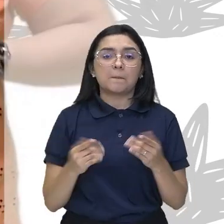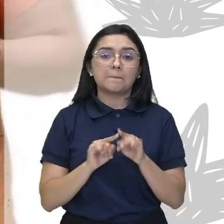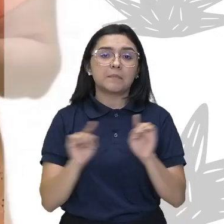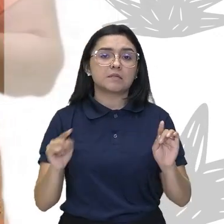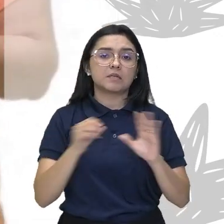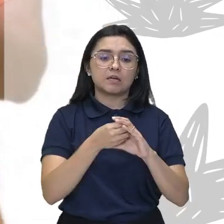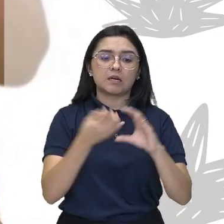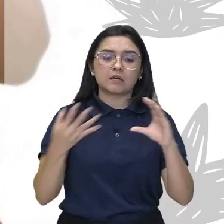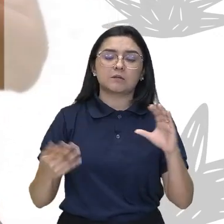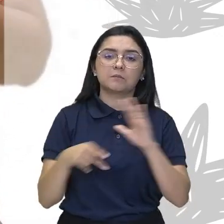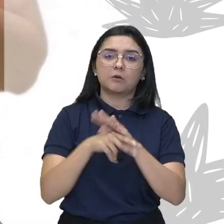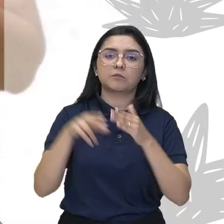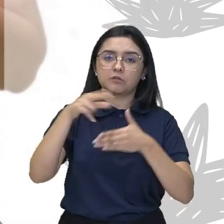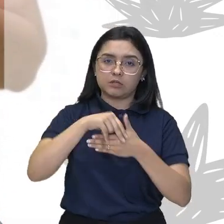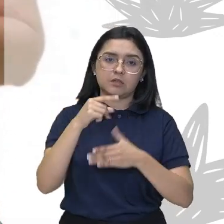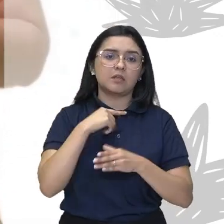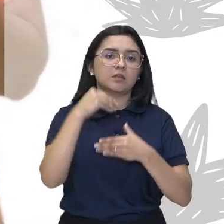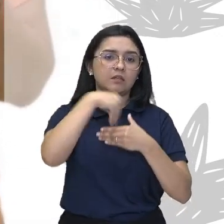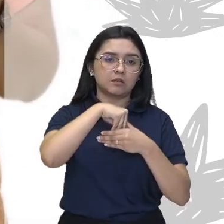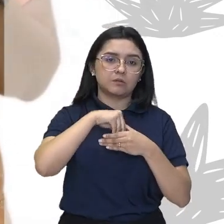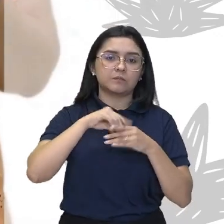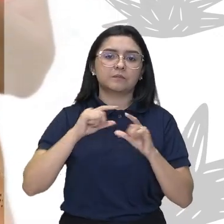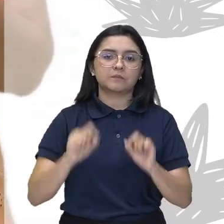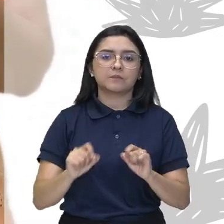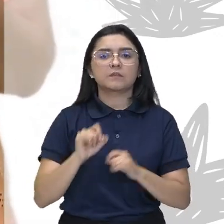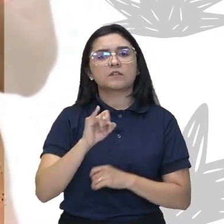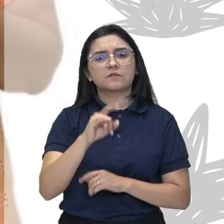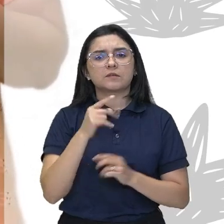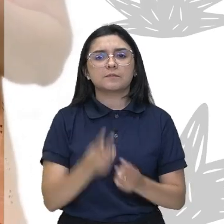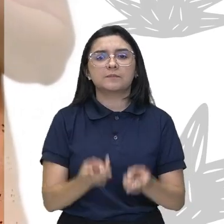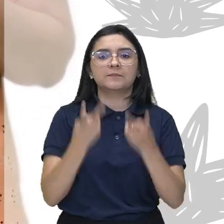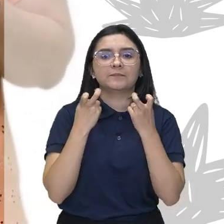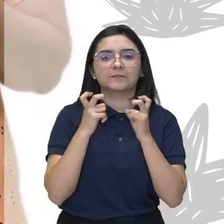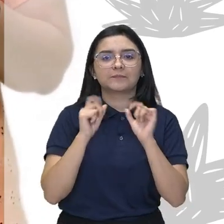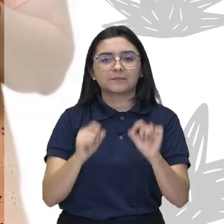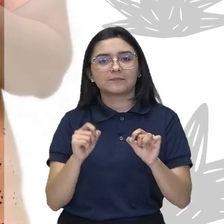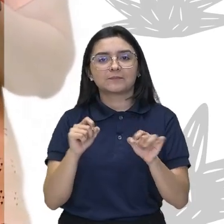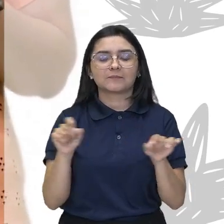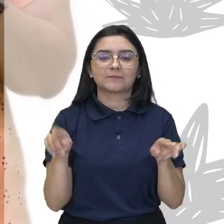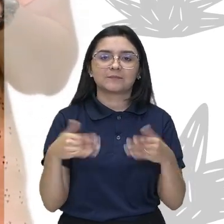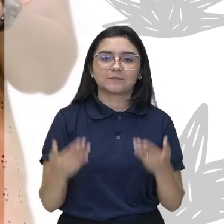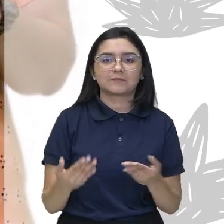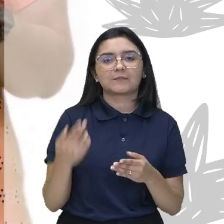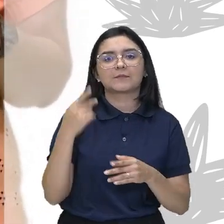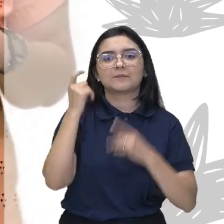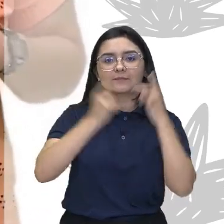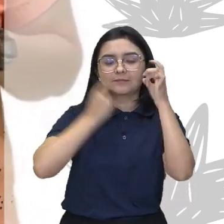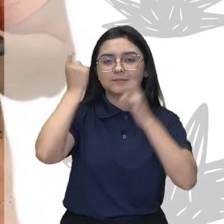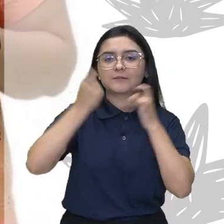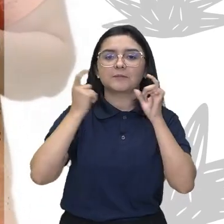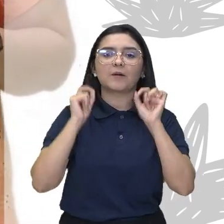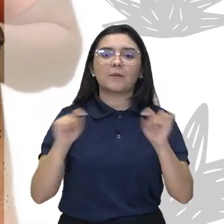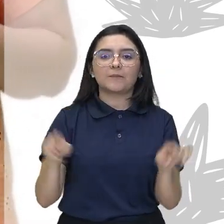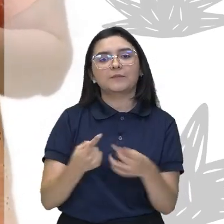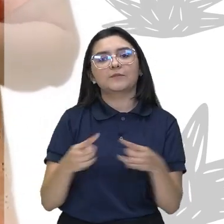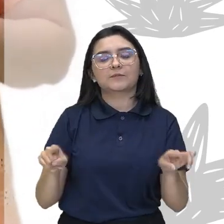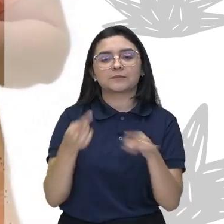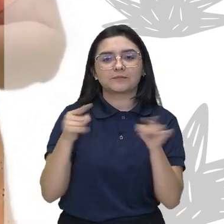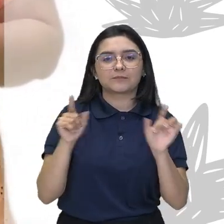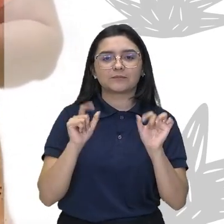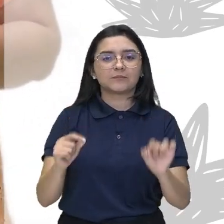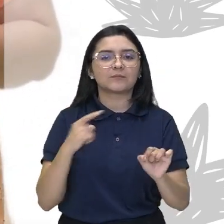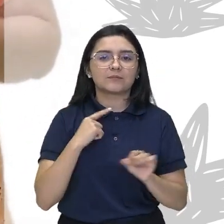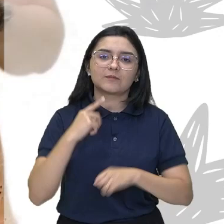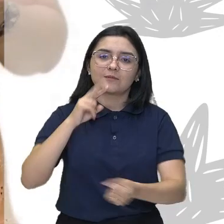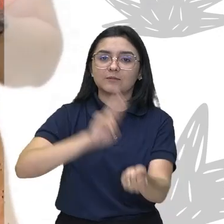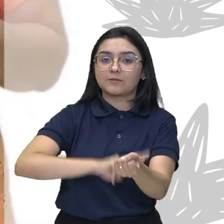característica de ser de cordel está presente ali. Se nós formos observar, por exemplo, a gente vê uma preocupação com a musicalidade, com o